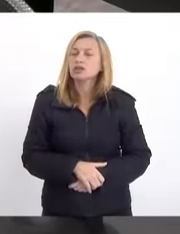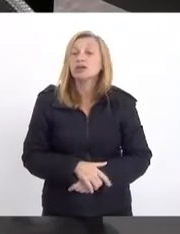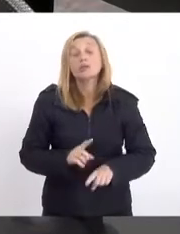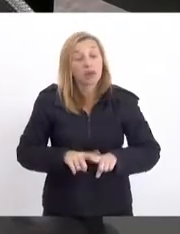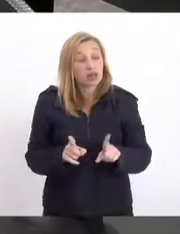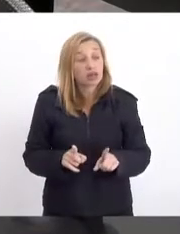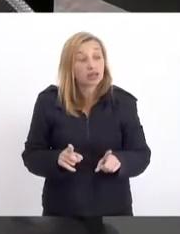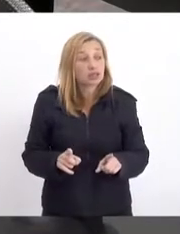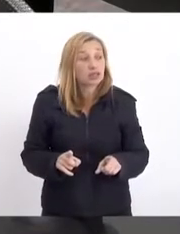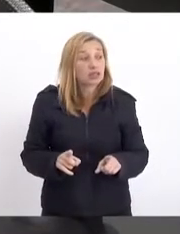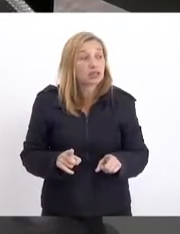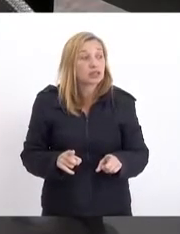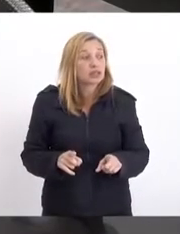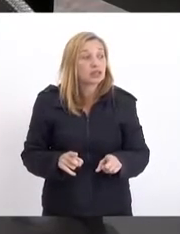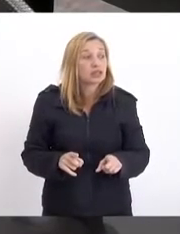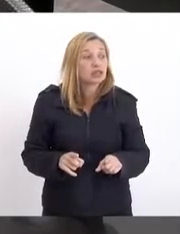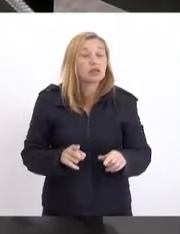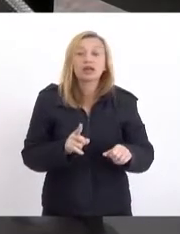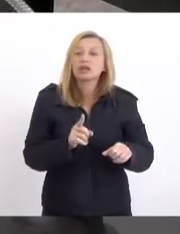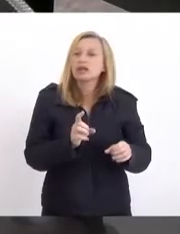mas as fases,